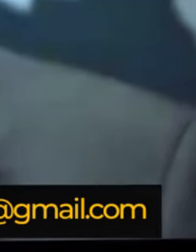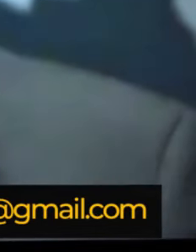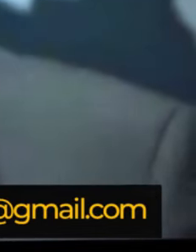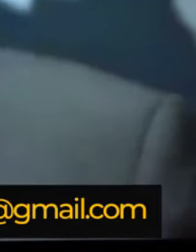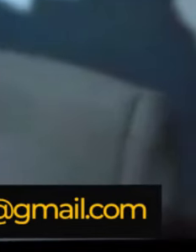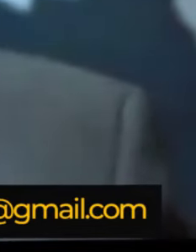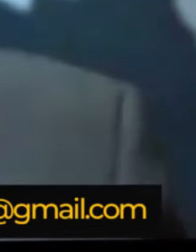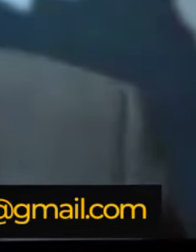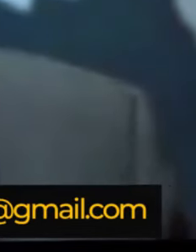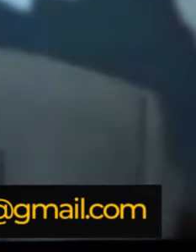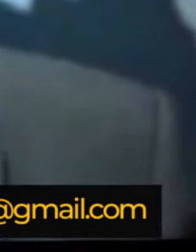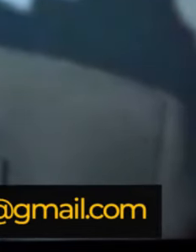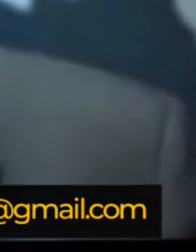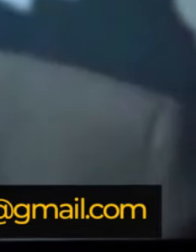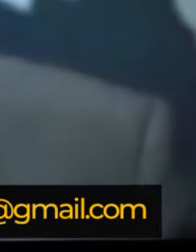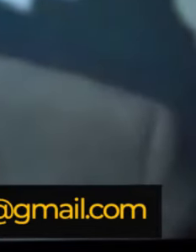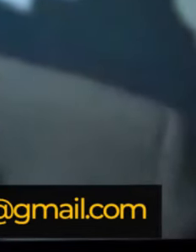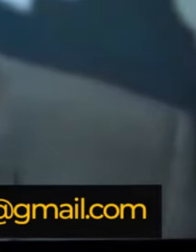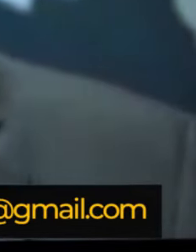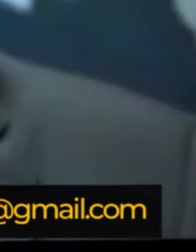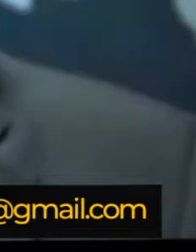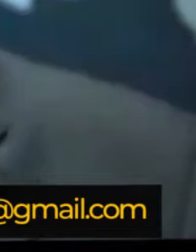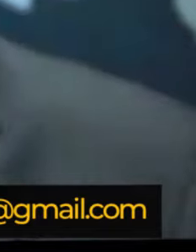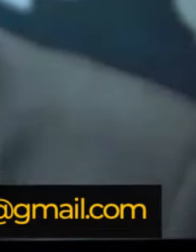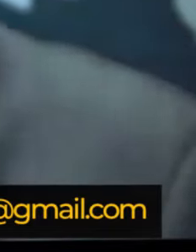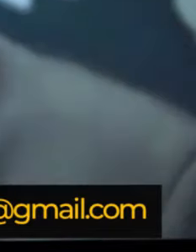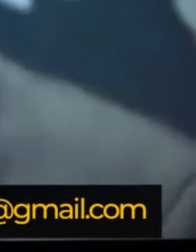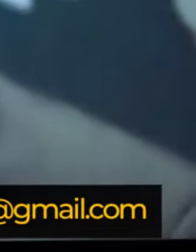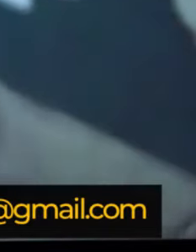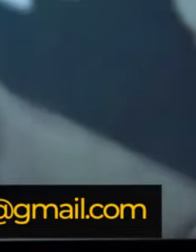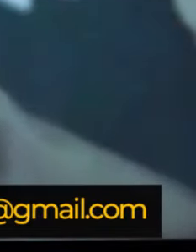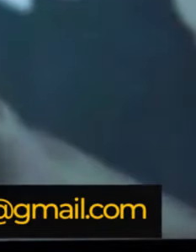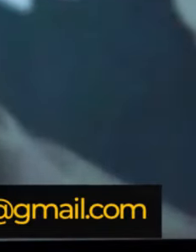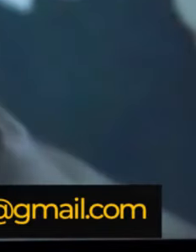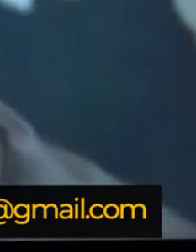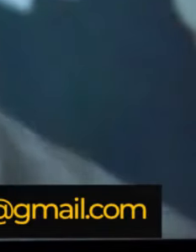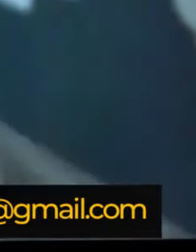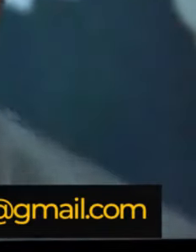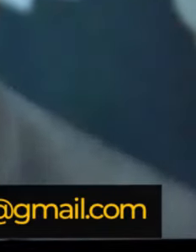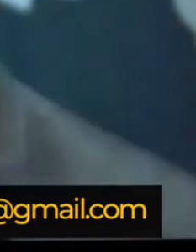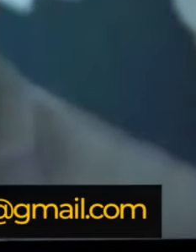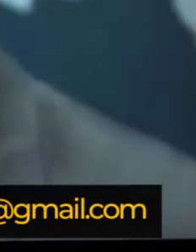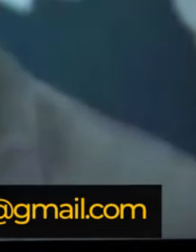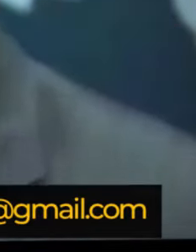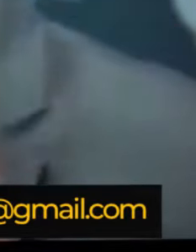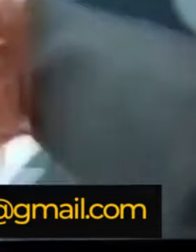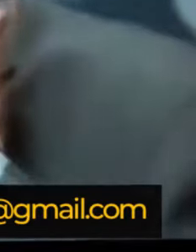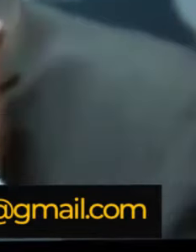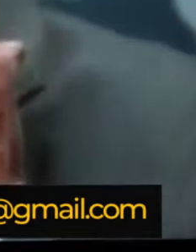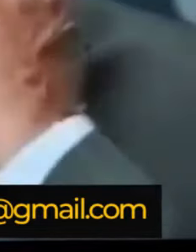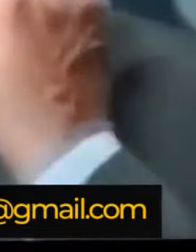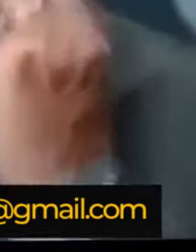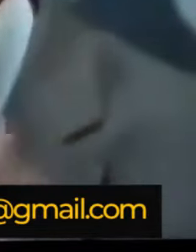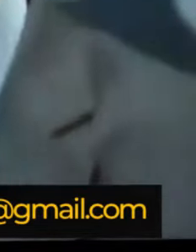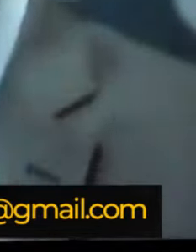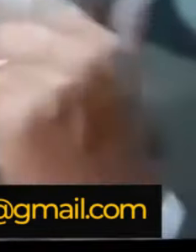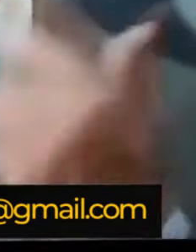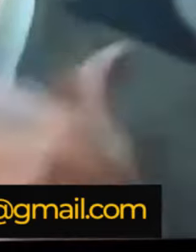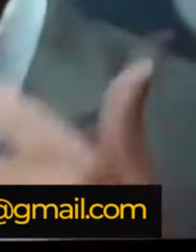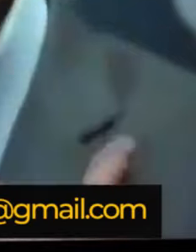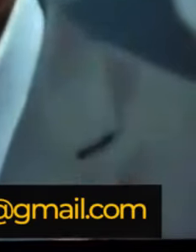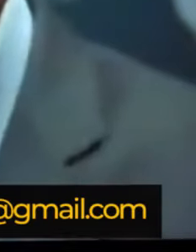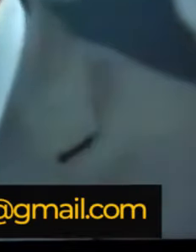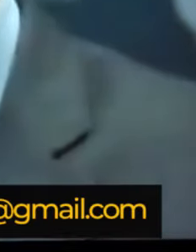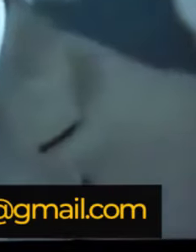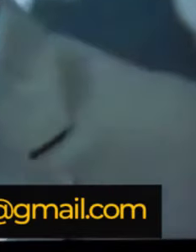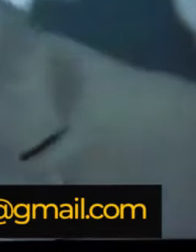acompanhou falando falando de criança falando é é uma coisa tão absurda é uma coisa tão absurda que na